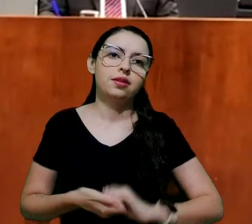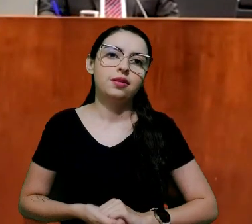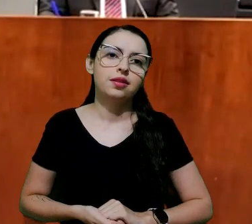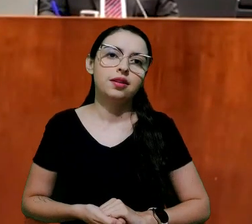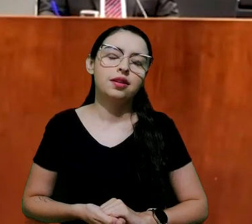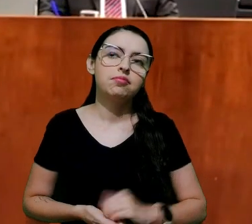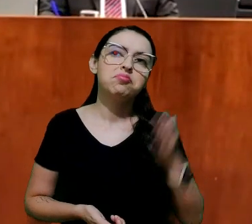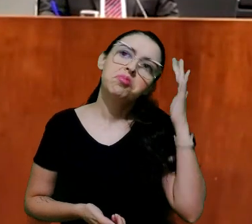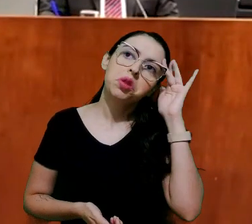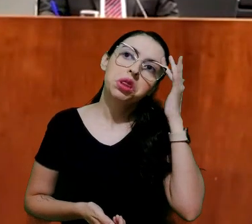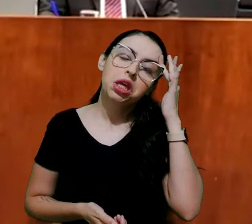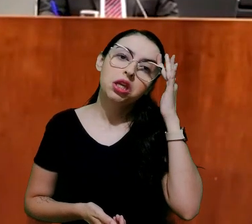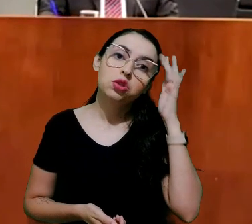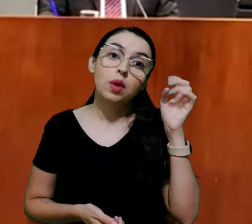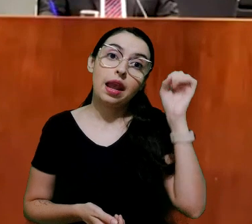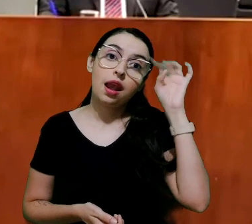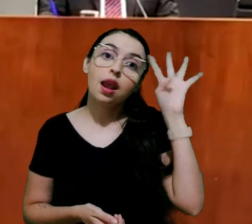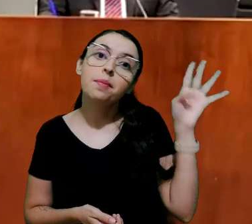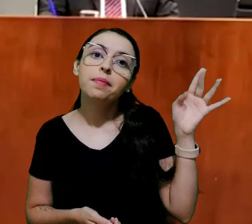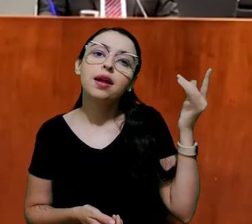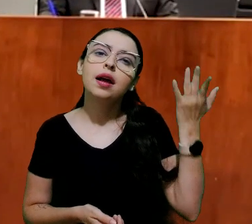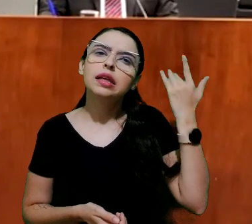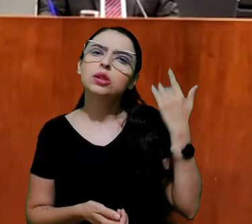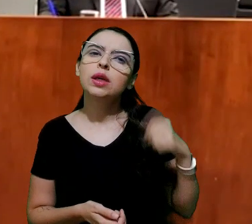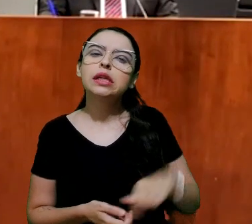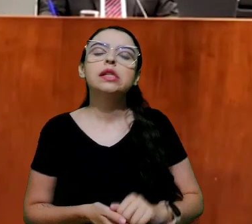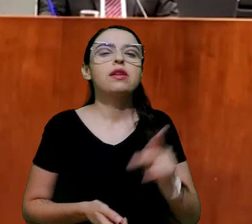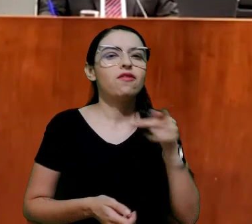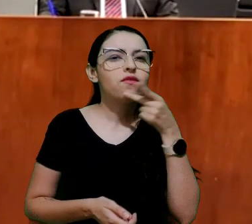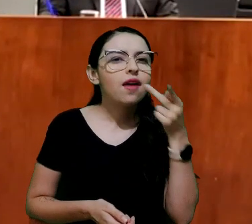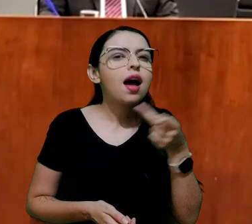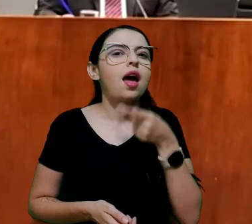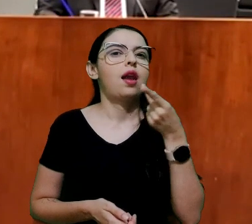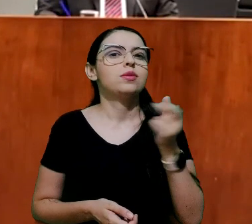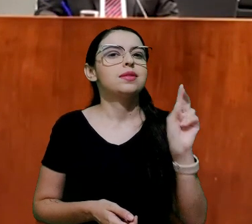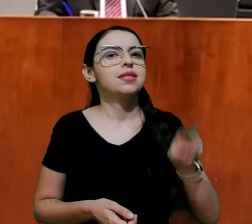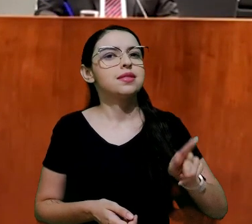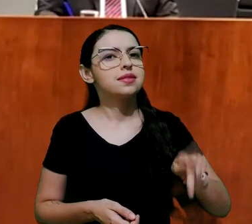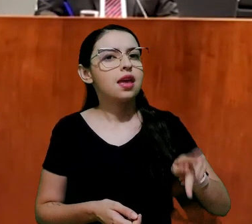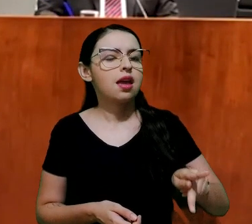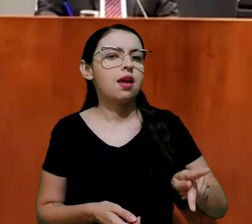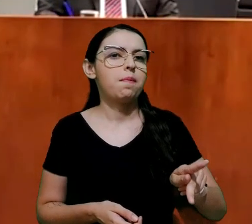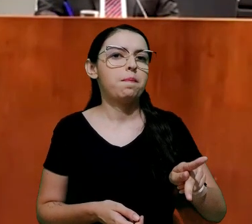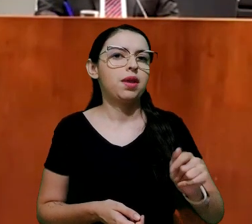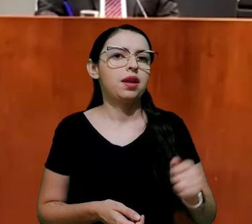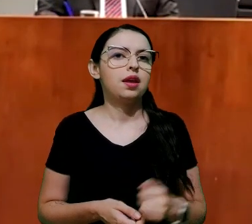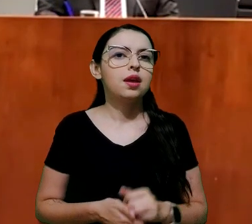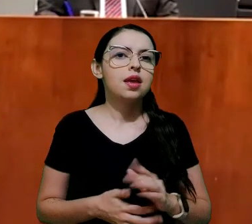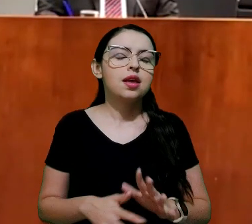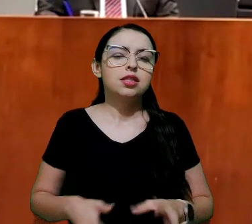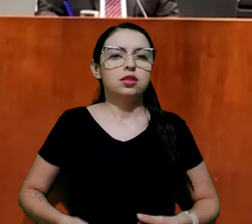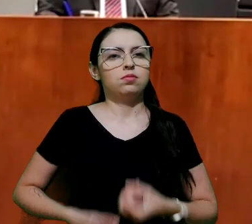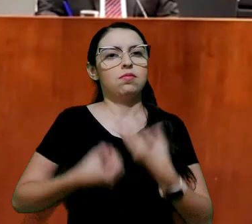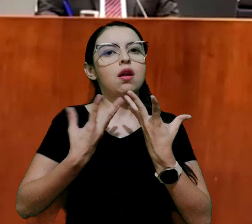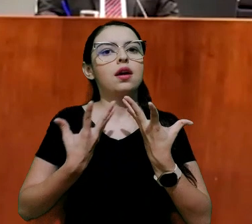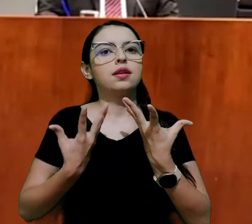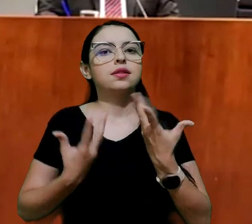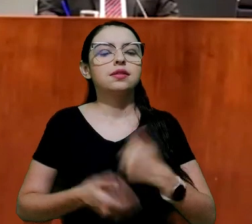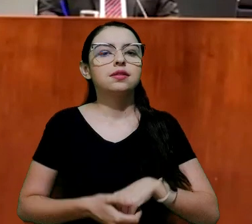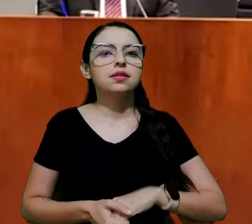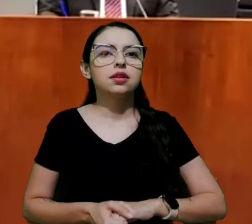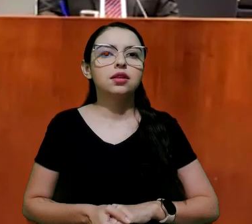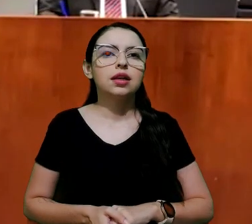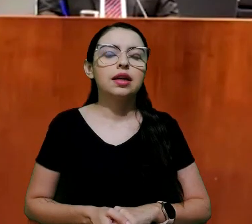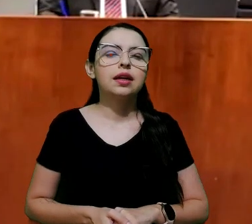lembrando uma passagem que gosto de repetir, porque é muito expressiva, aquilo que Pontes de